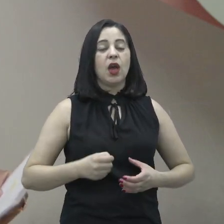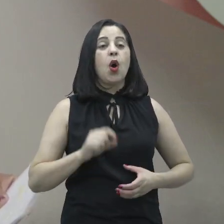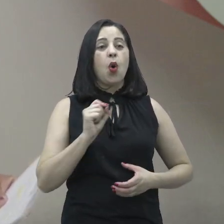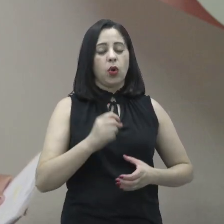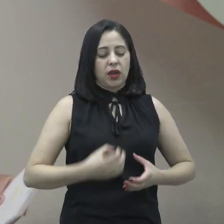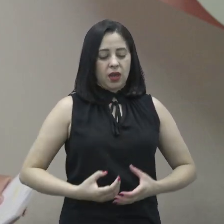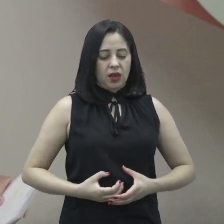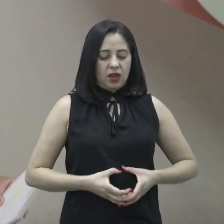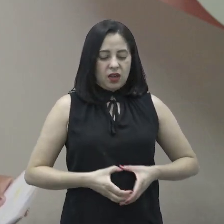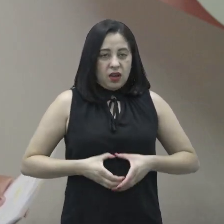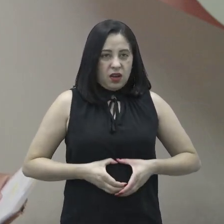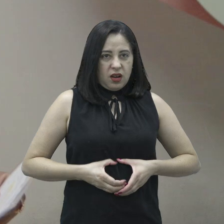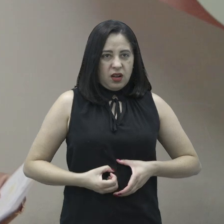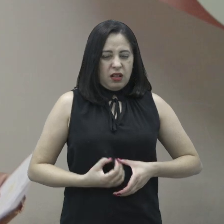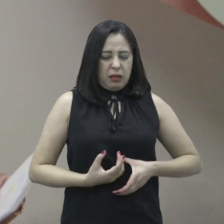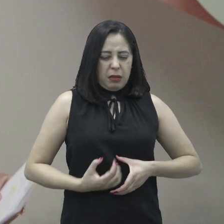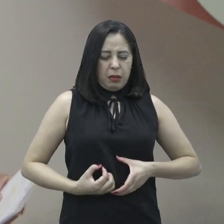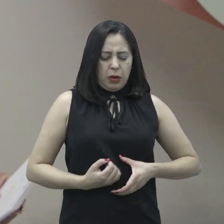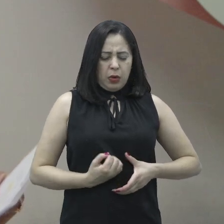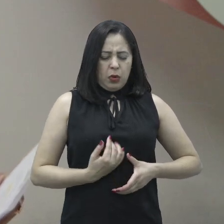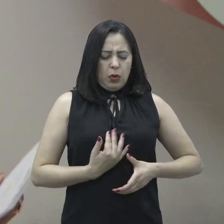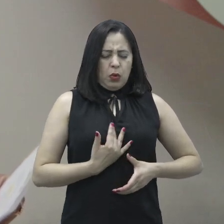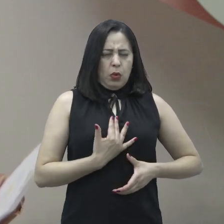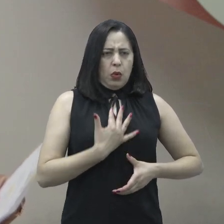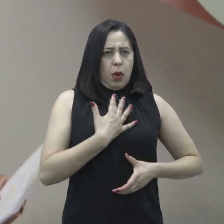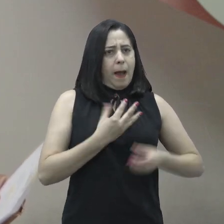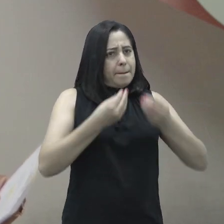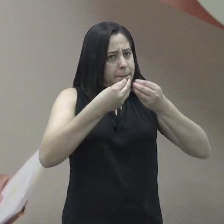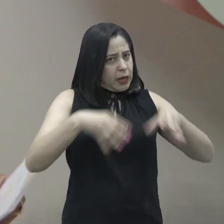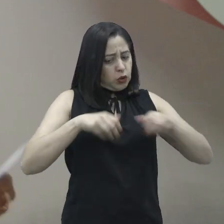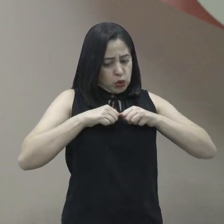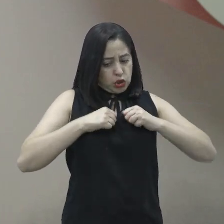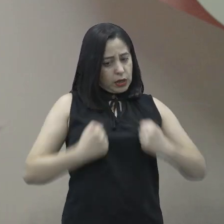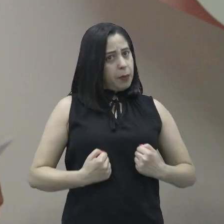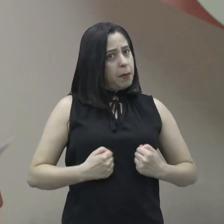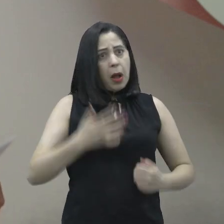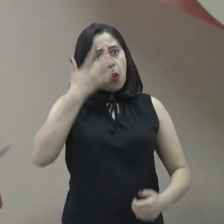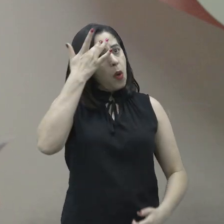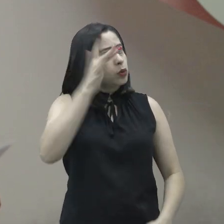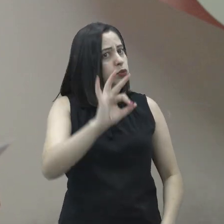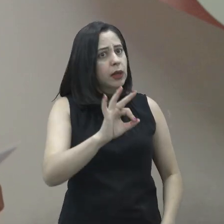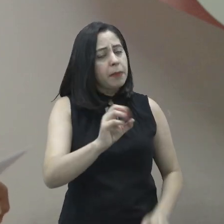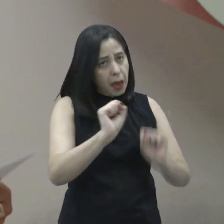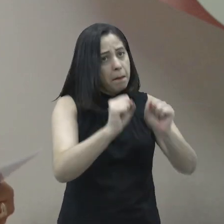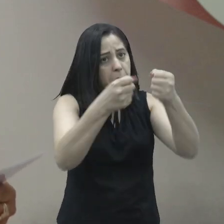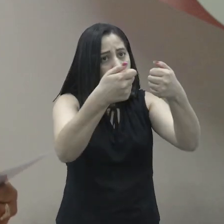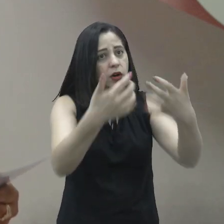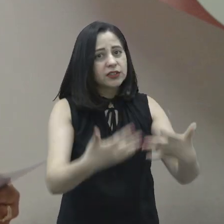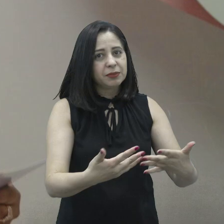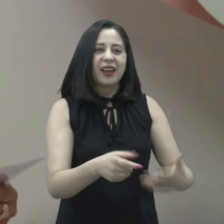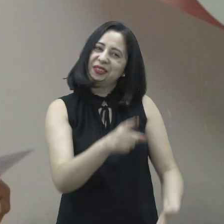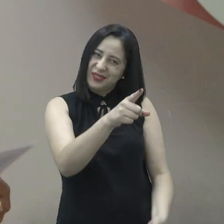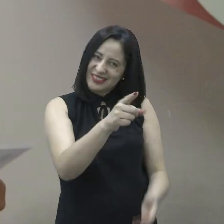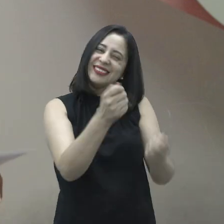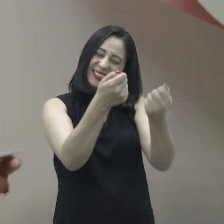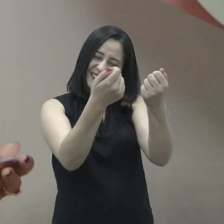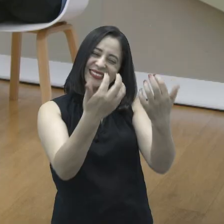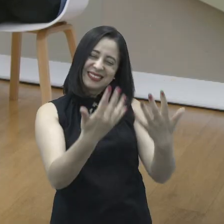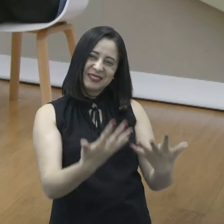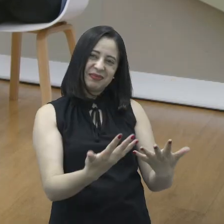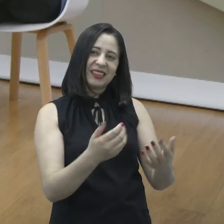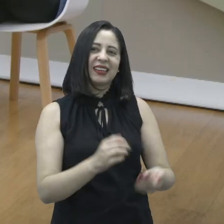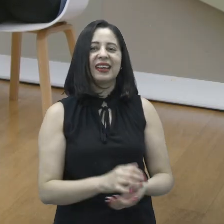eles prejudicam em muito o nosso pulmão, né? Eu não sabia dessa relação, mas eu gostaria que o senhor explicasse, que você, né, explicasse pra